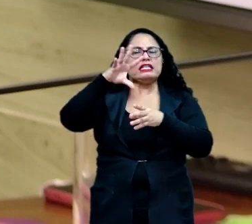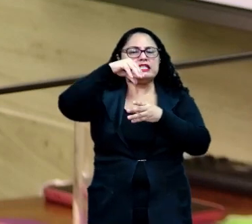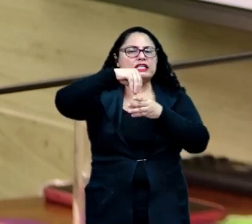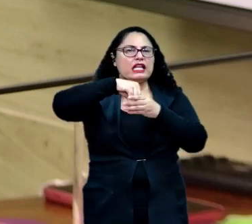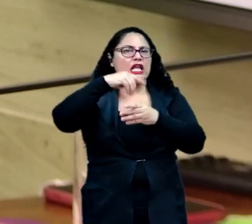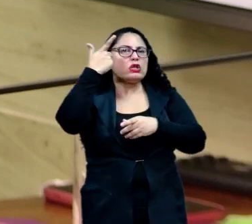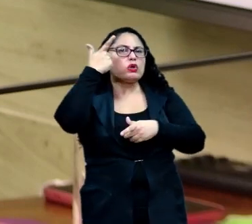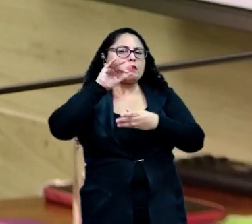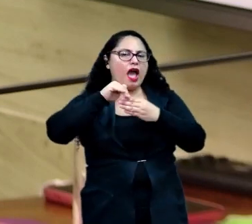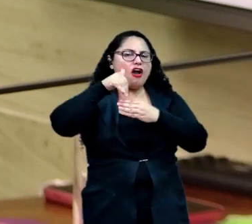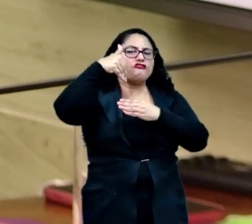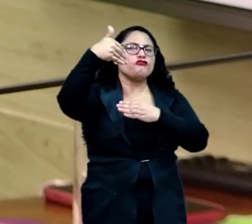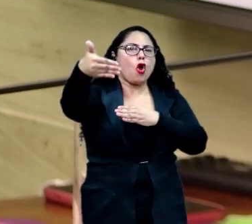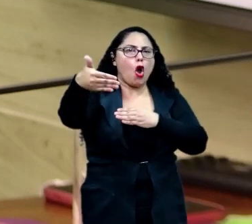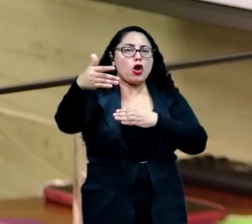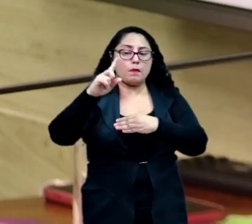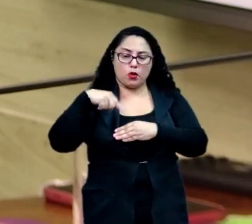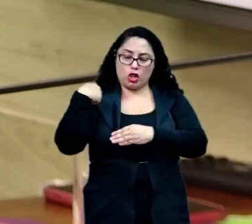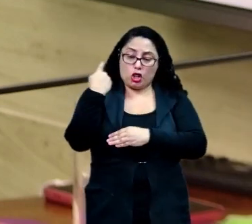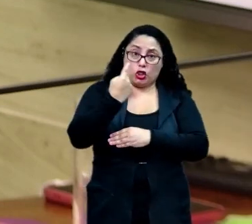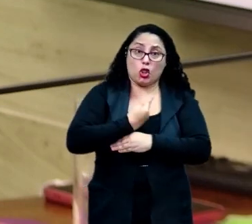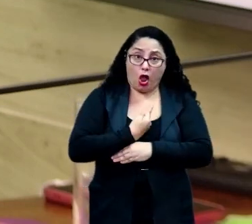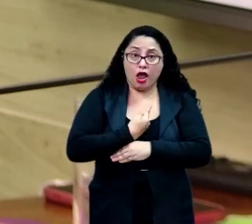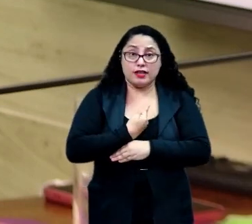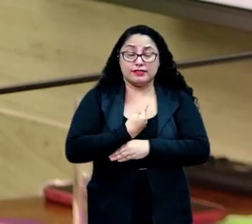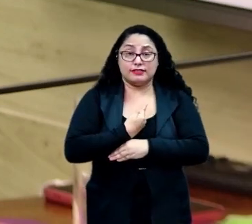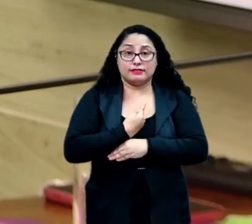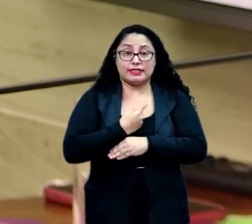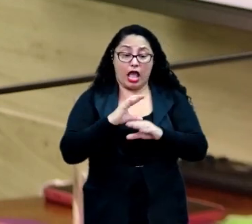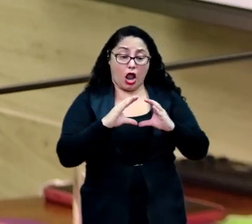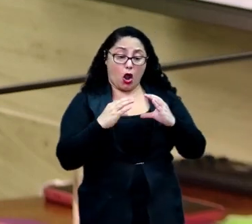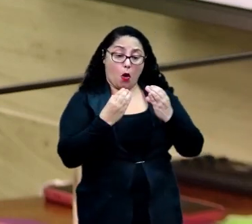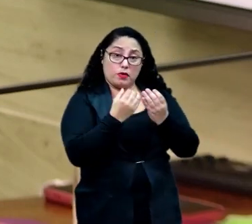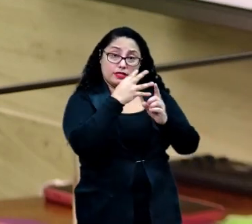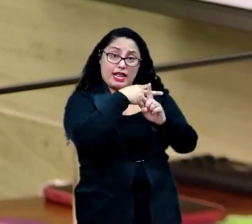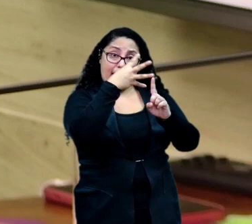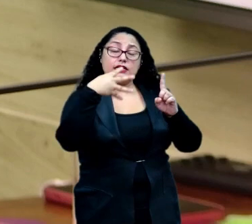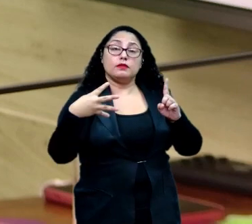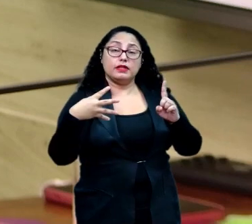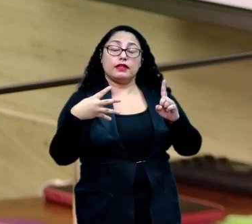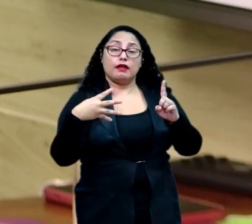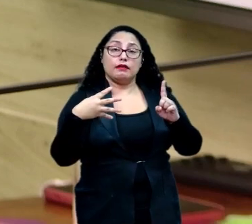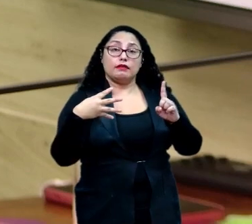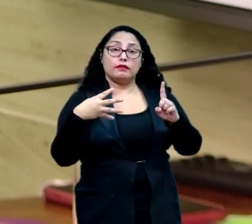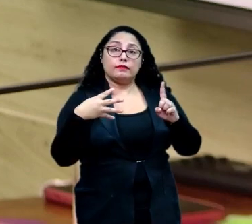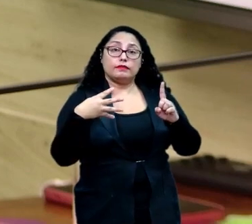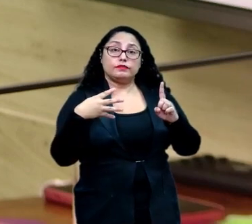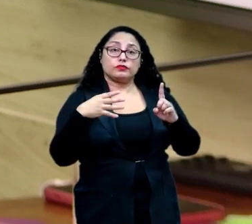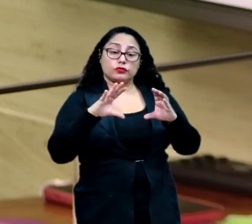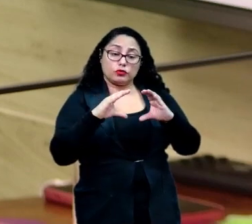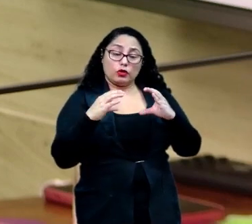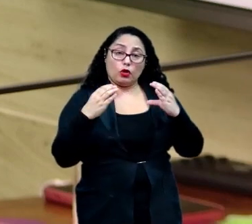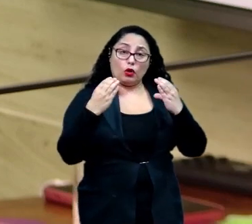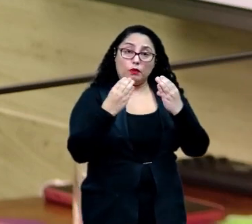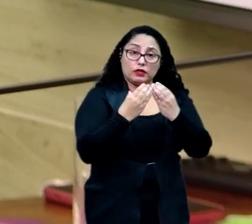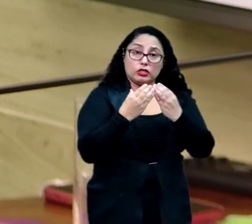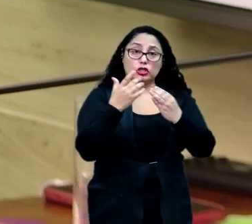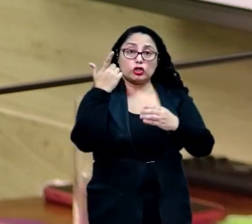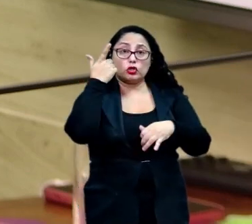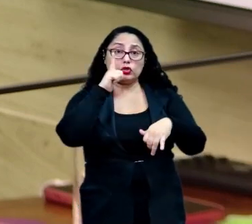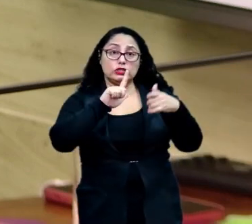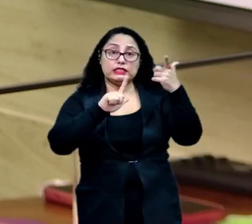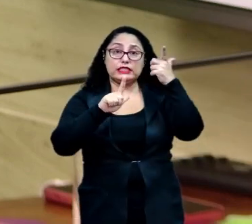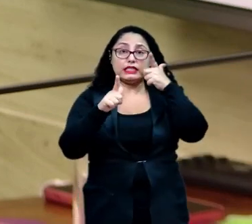dentro para fora? Porque nós, da comunidade LGBT, como comunidade, nós